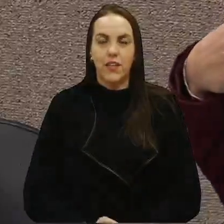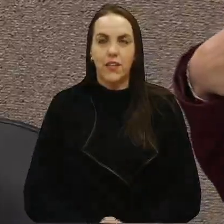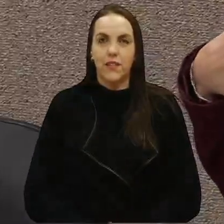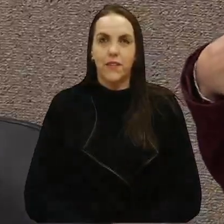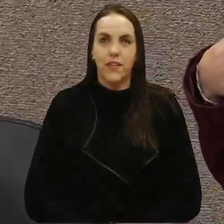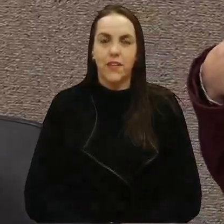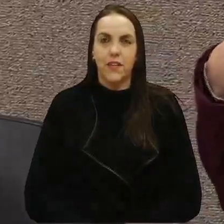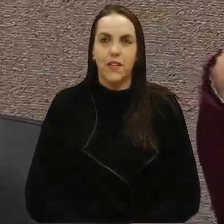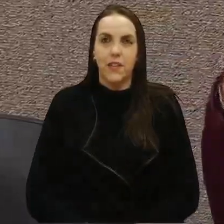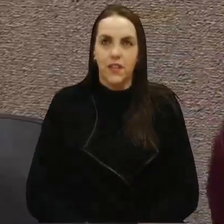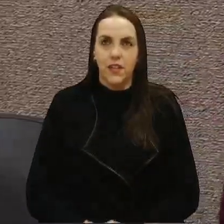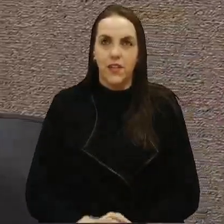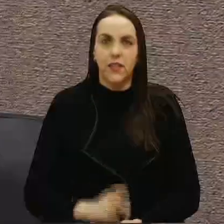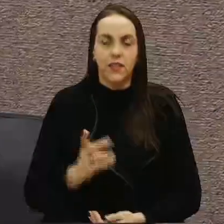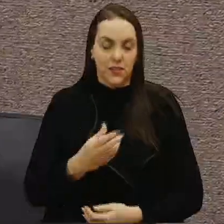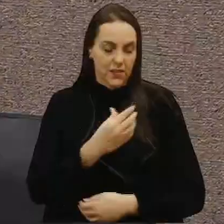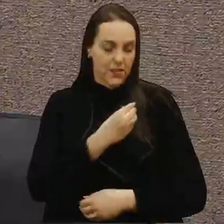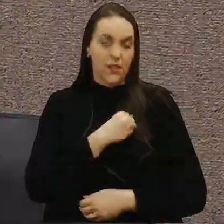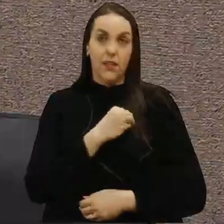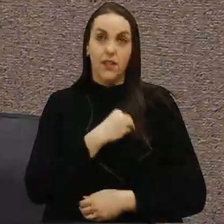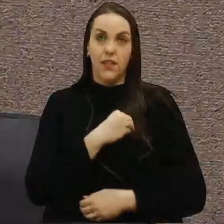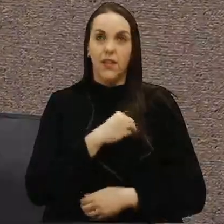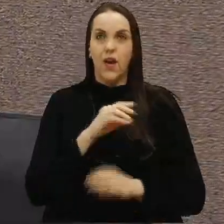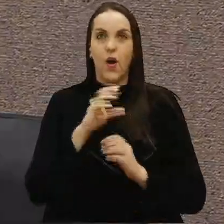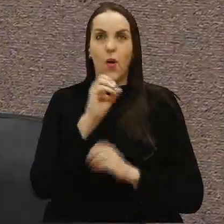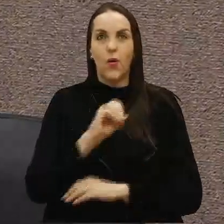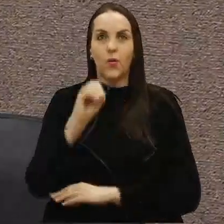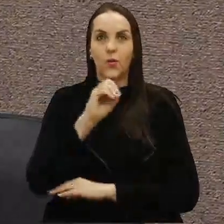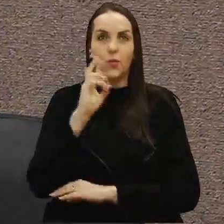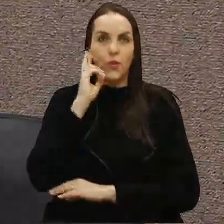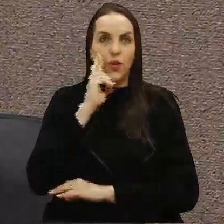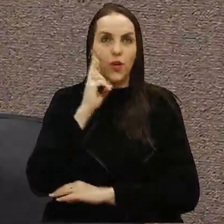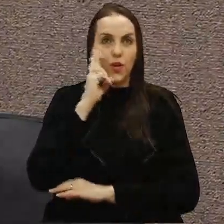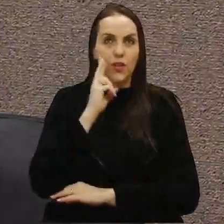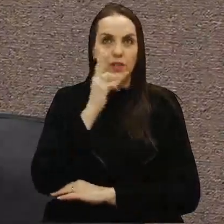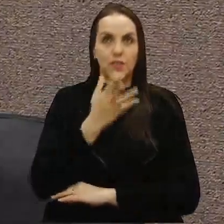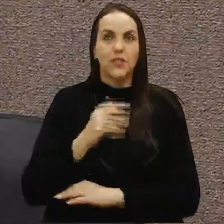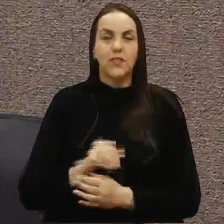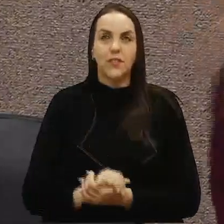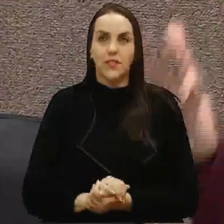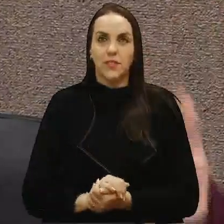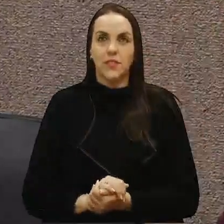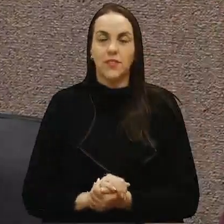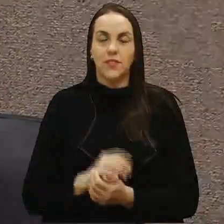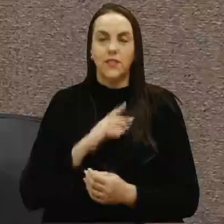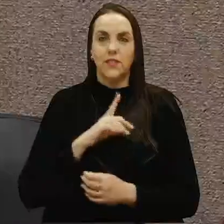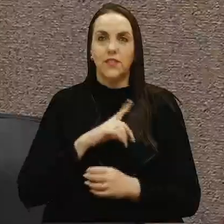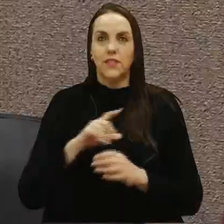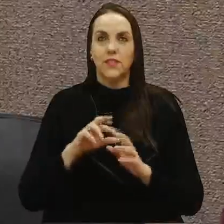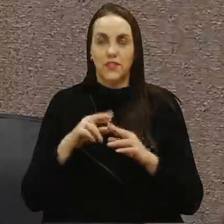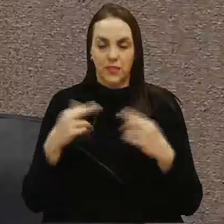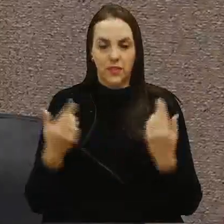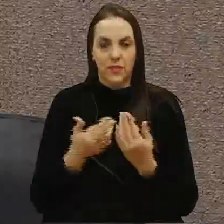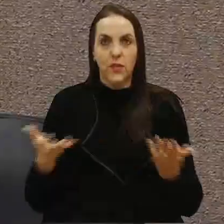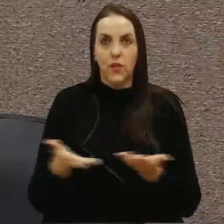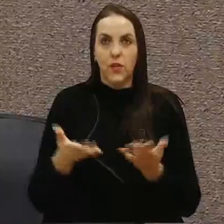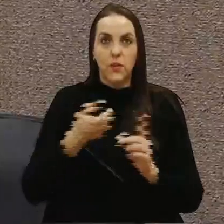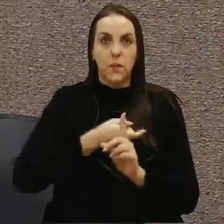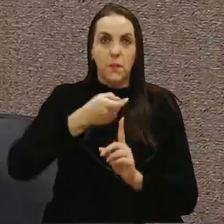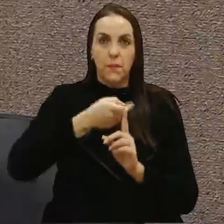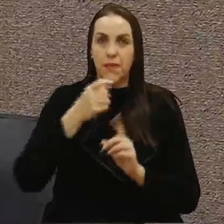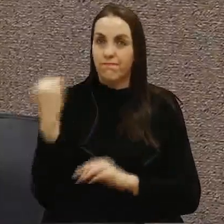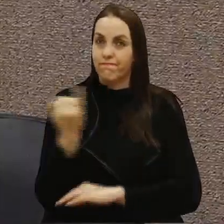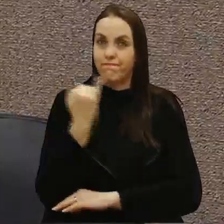broche hoje, né, vereadora? Nosso broche do Outubro Rosa. Depois eu vou falar um pouco sobre isso no Grande Expediente também, sobre esse mês tão importante de